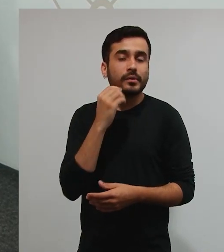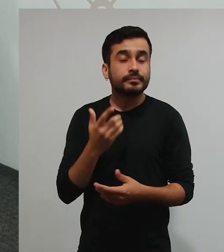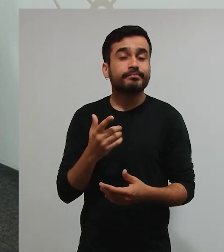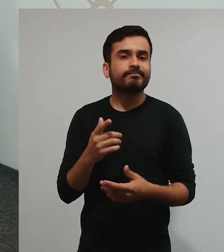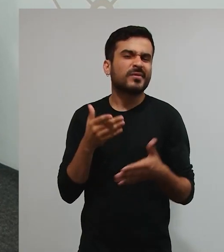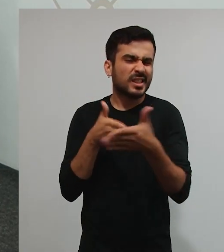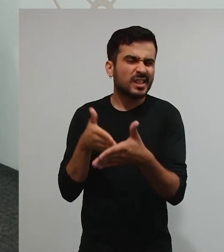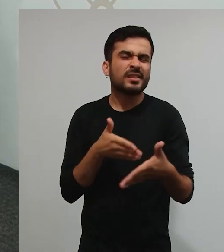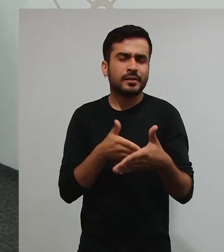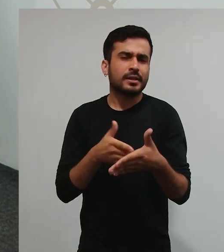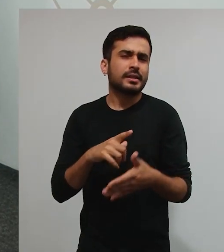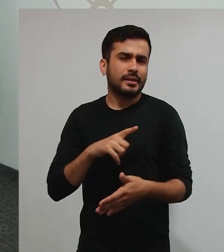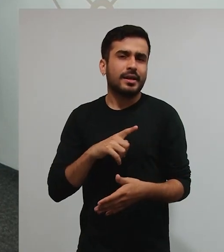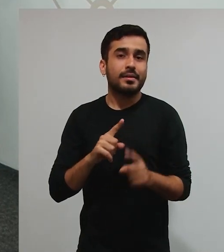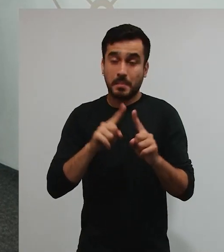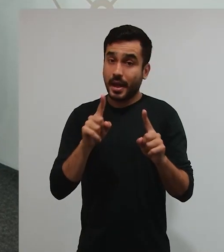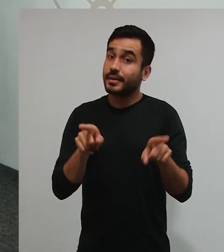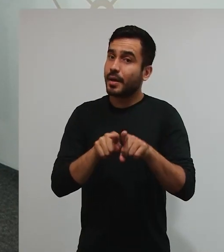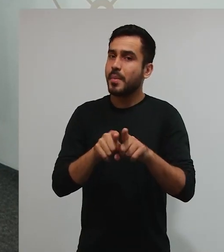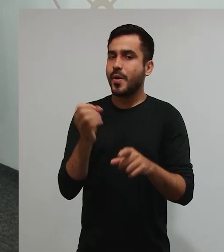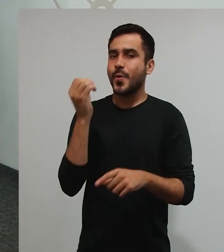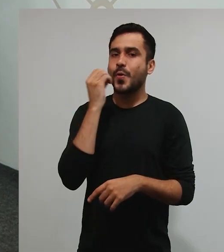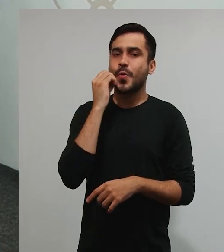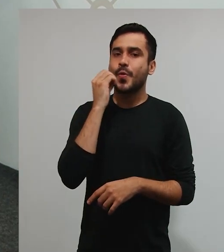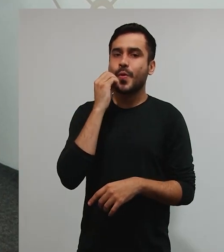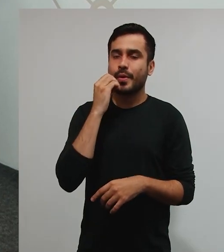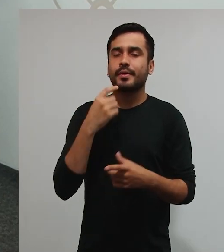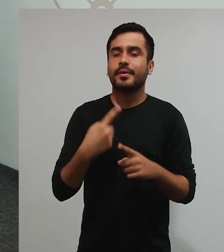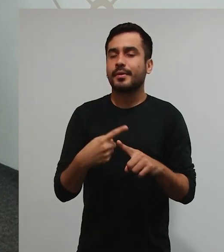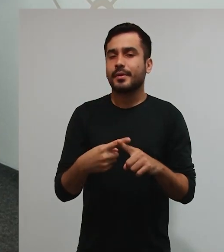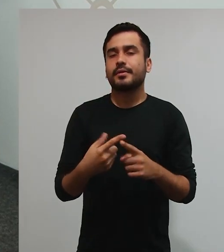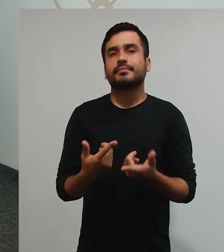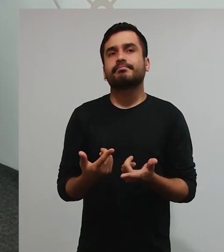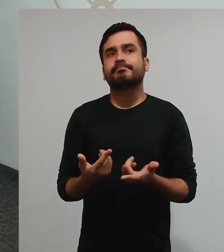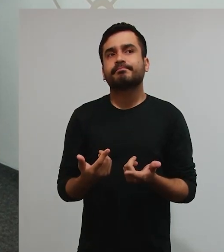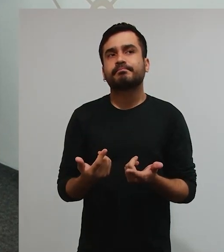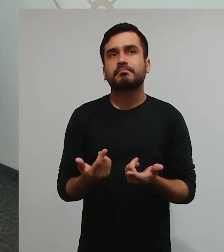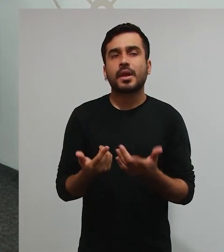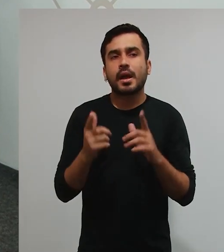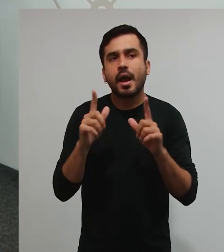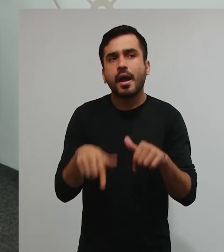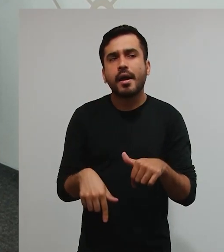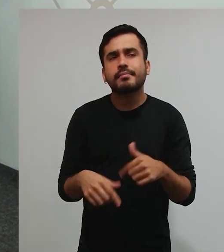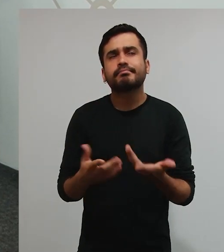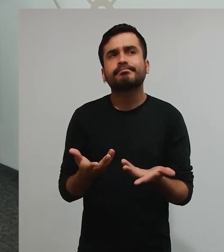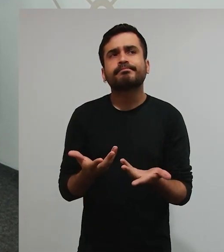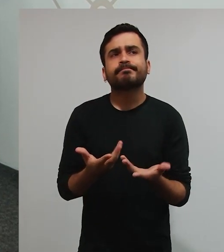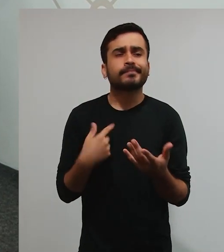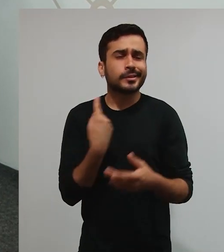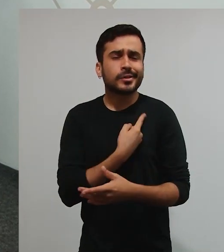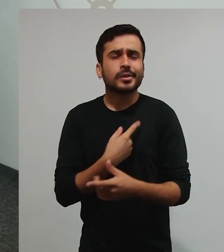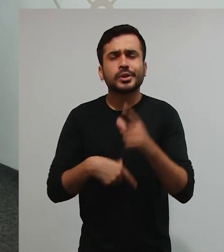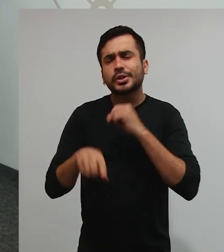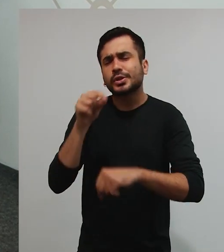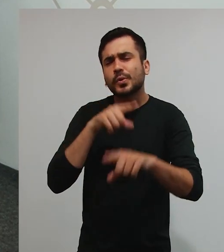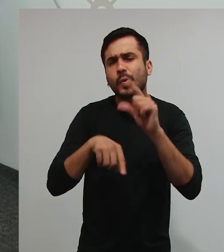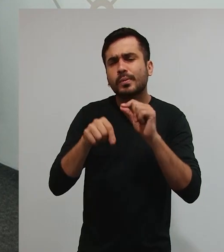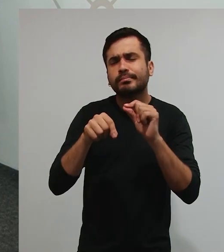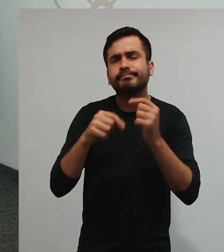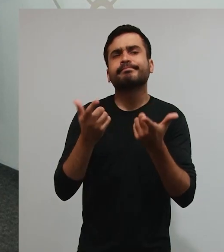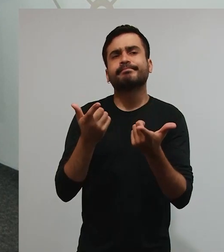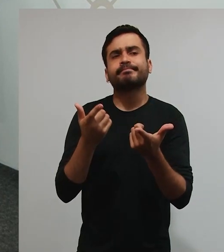provas, não era numa sala de aula especificamente presencial. E a Janete lidou com essas